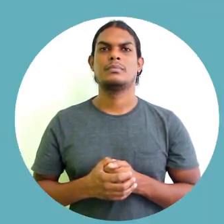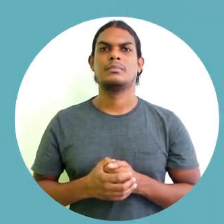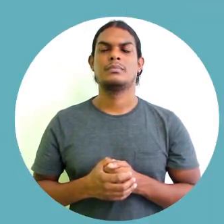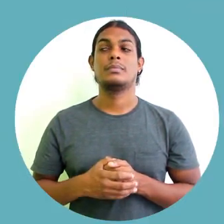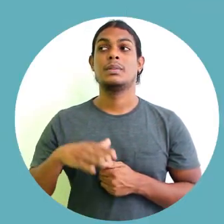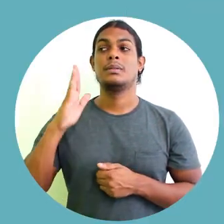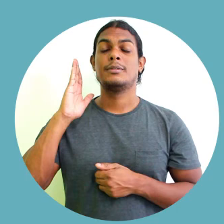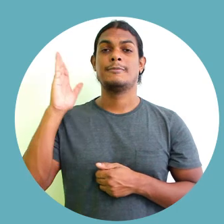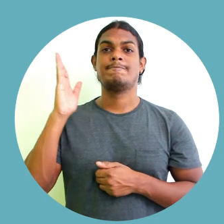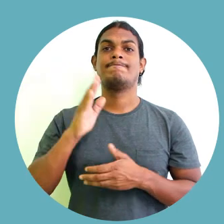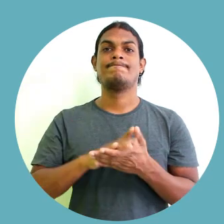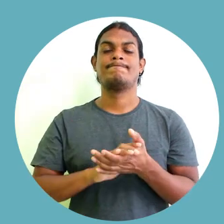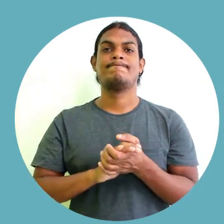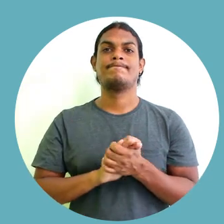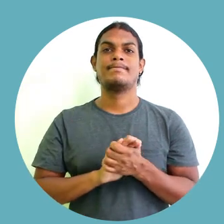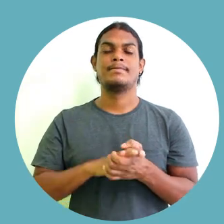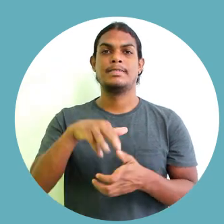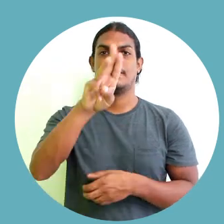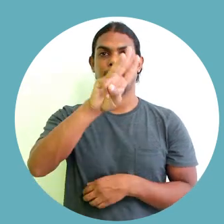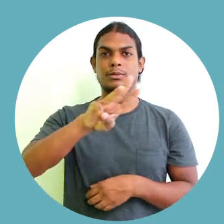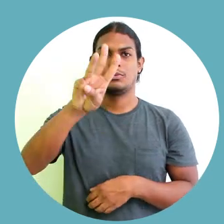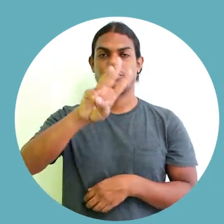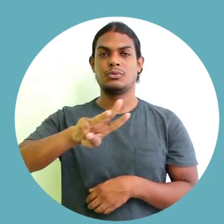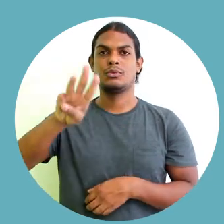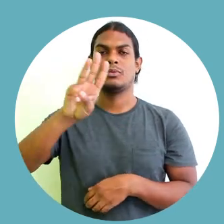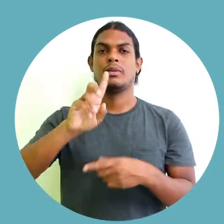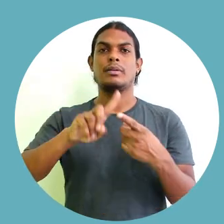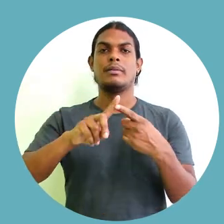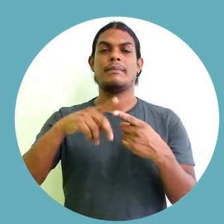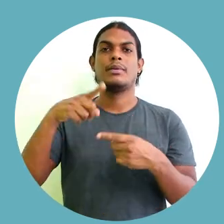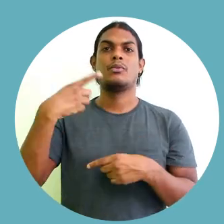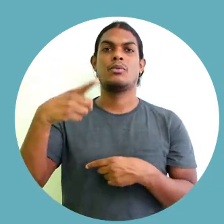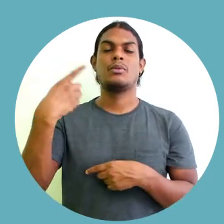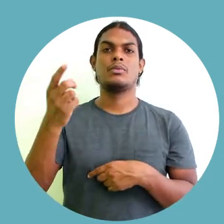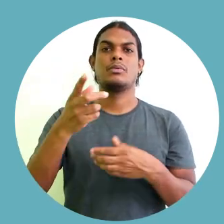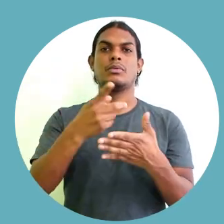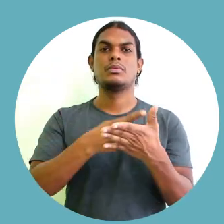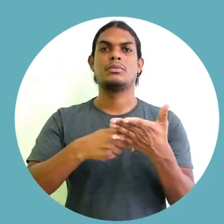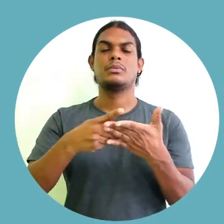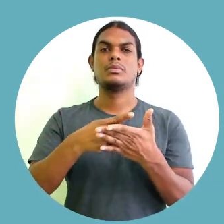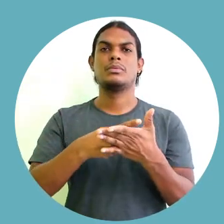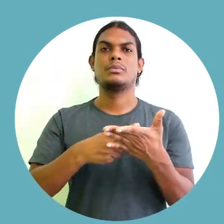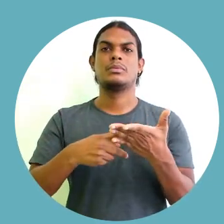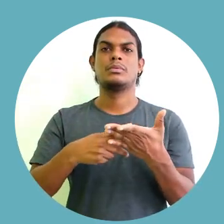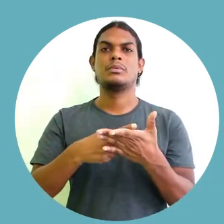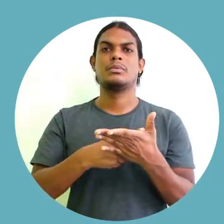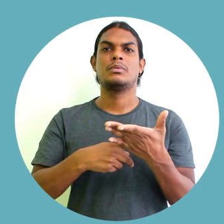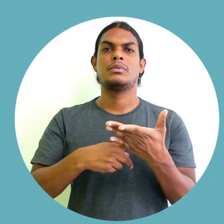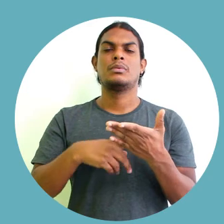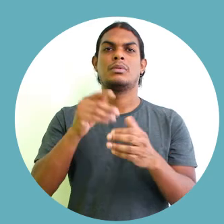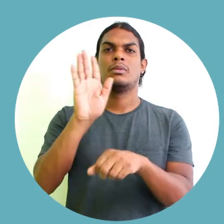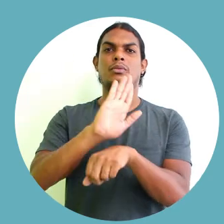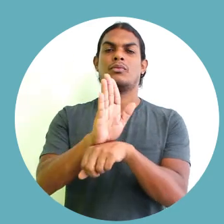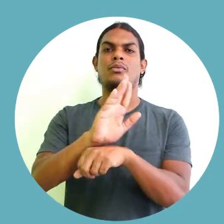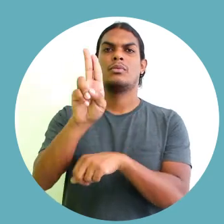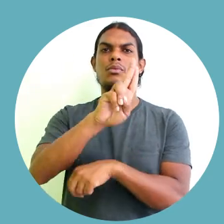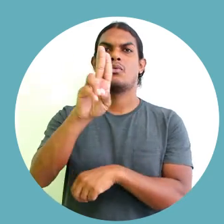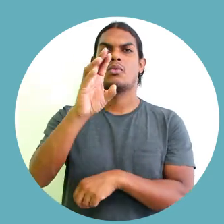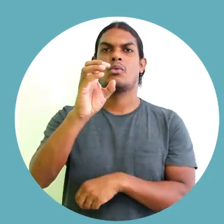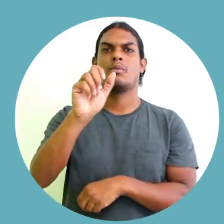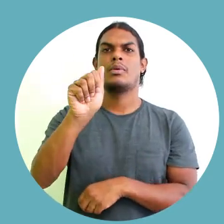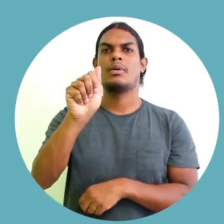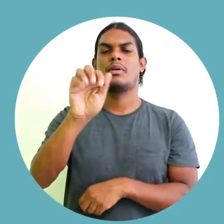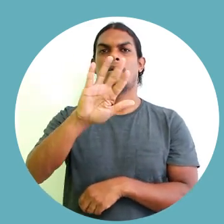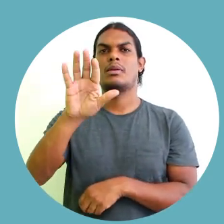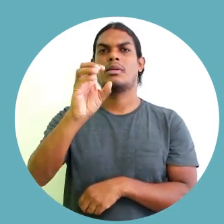Tá aí a referência da página do artista. Uma outra referência que eu gosto muito de dar é do filme chamado A Origem, que